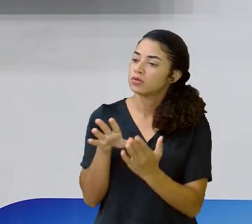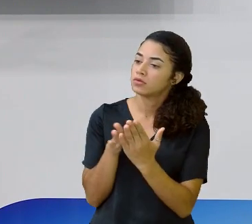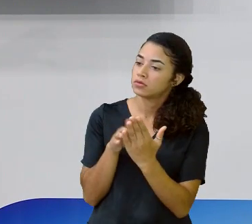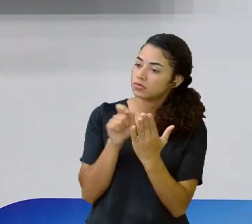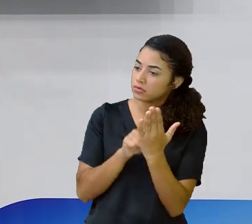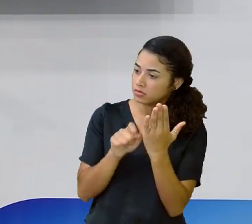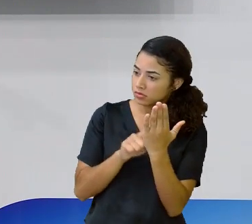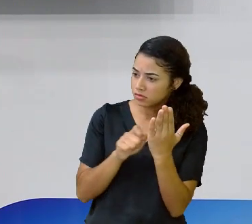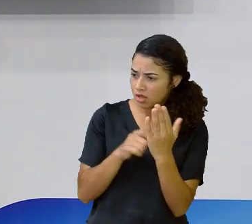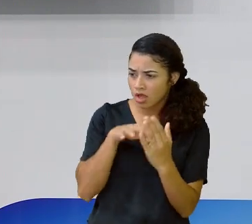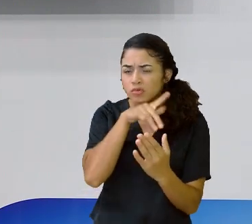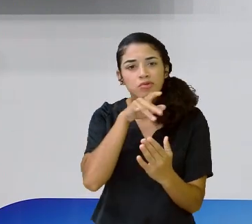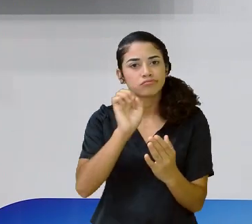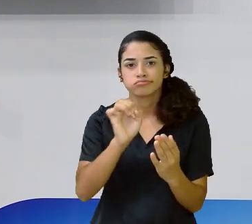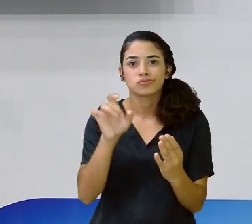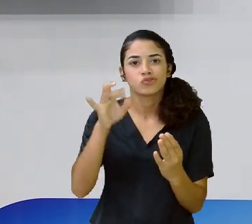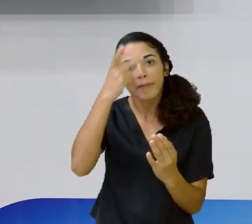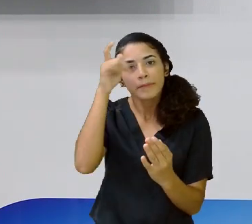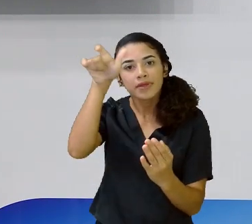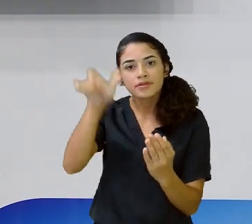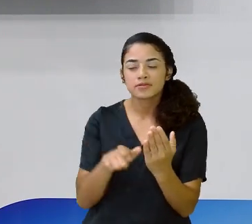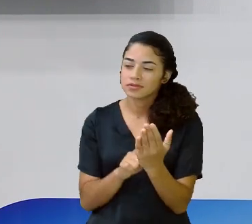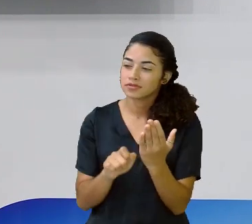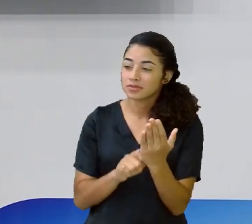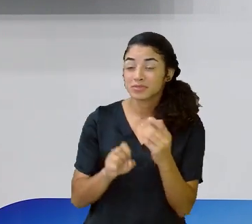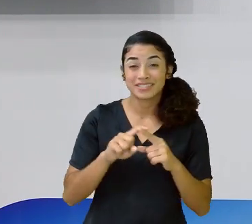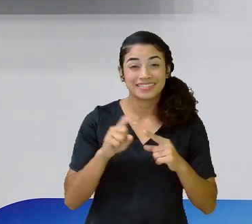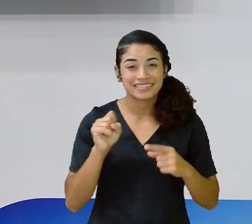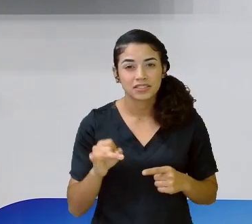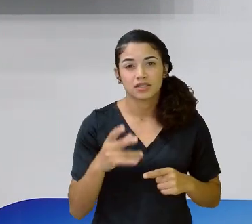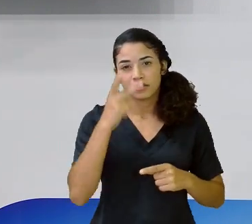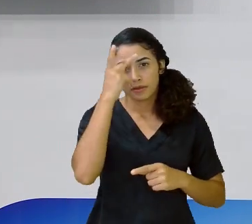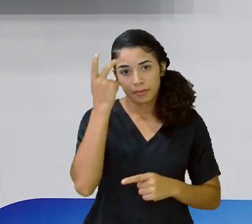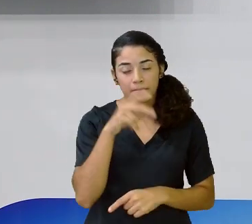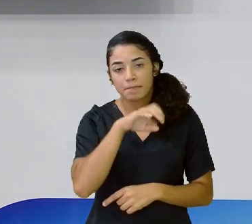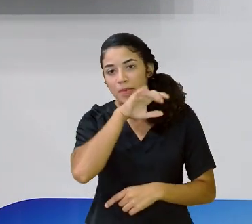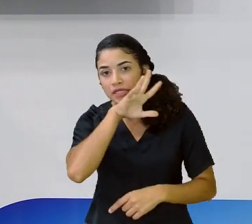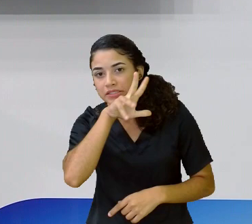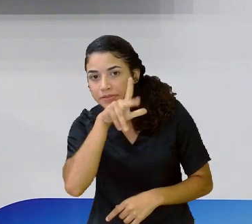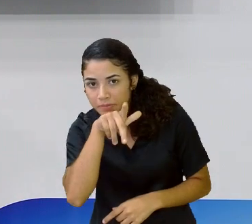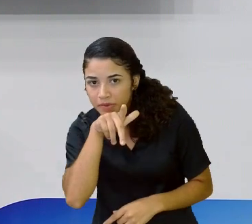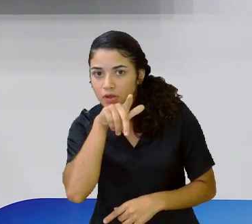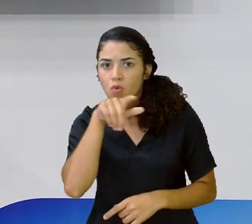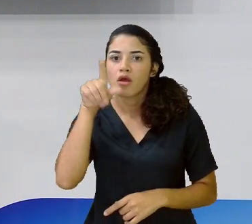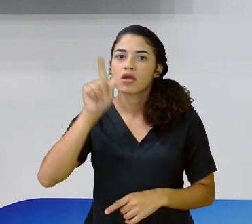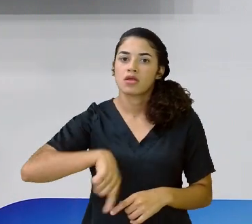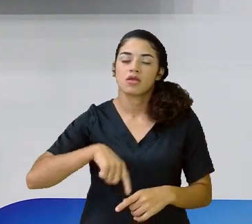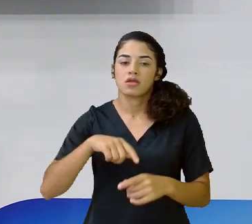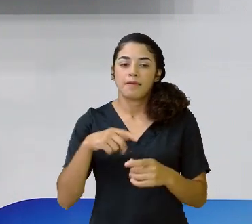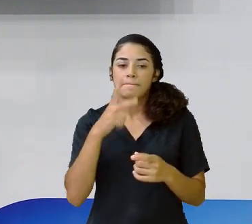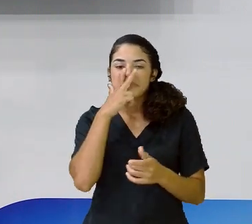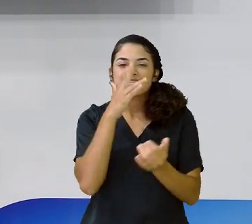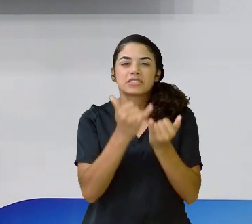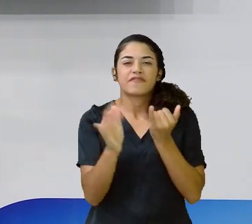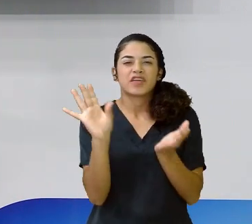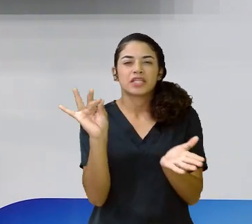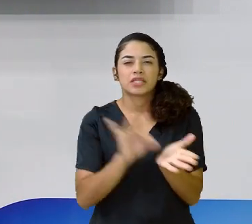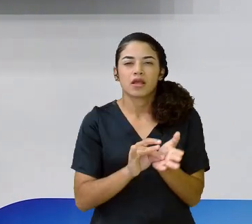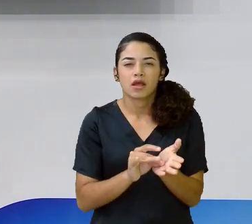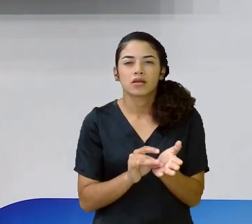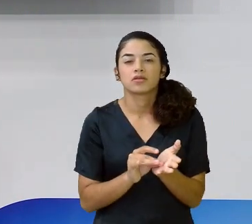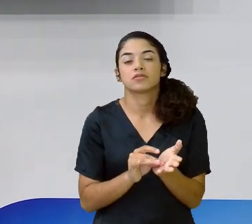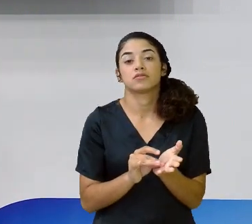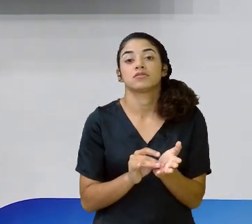de bicho. Se fosse de bicho, era um bicho mais realista, não era um bicho assim bem diferente, como a gente está vendo aqui